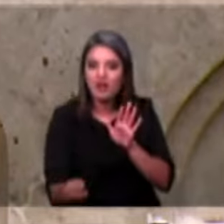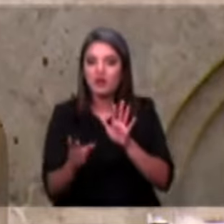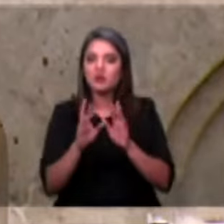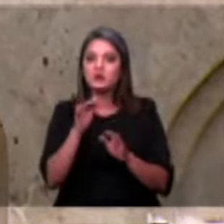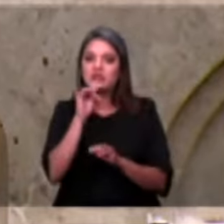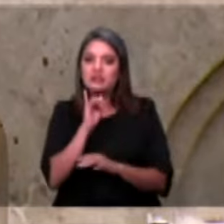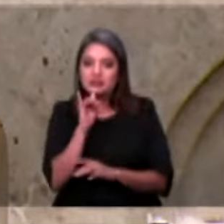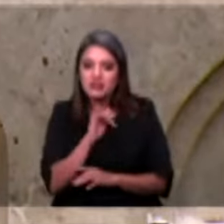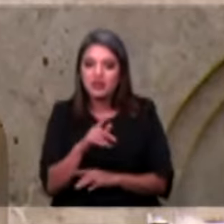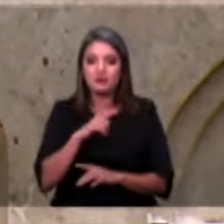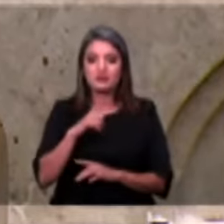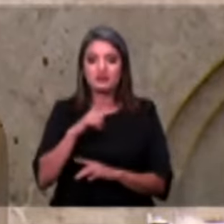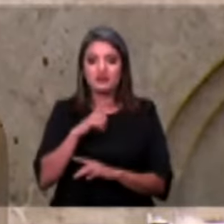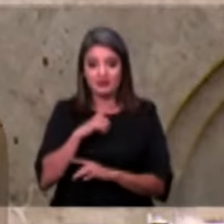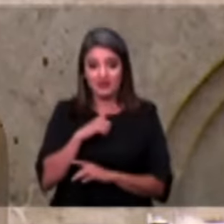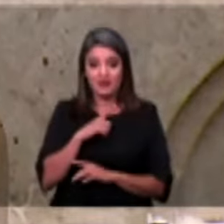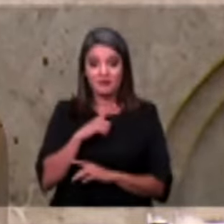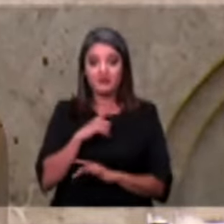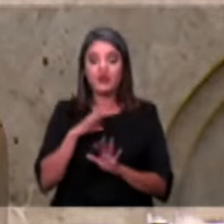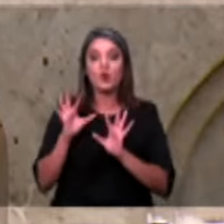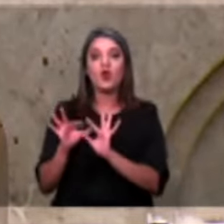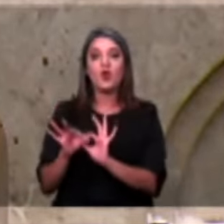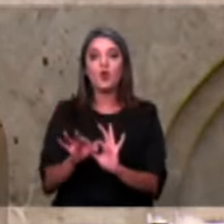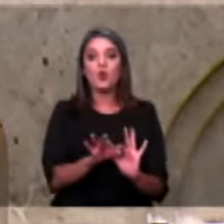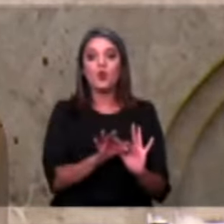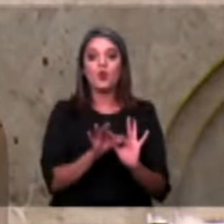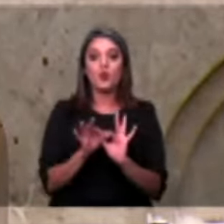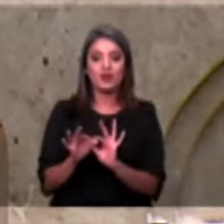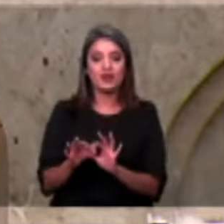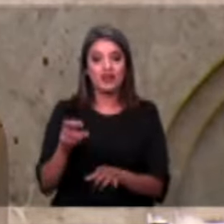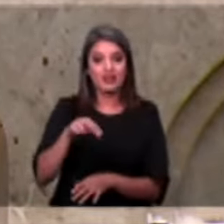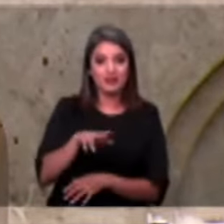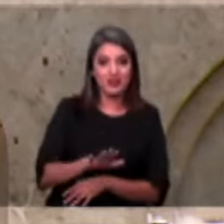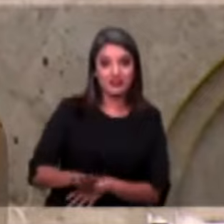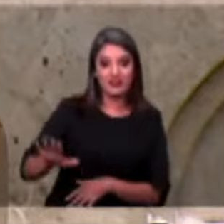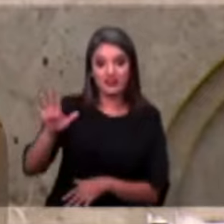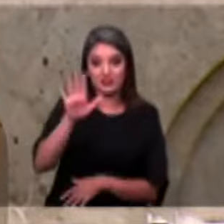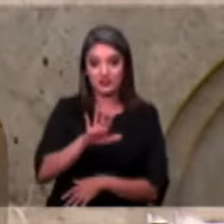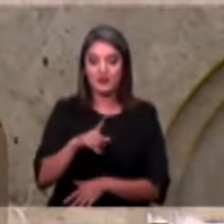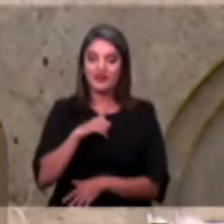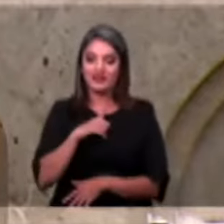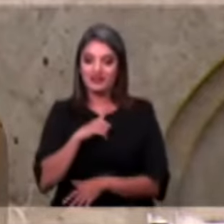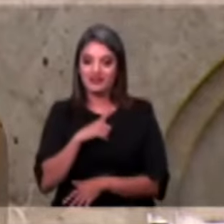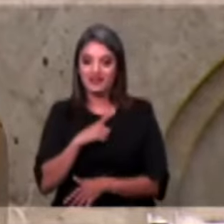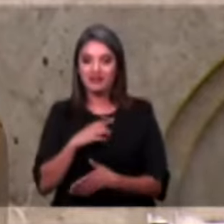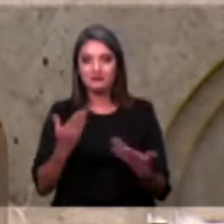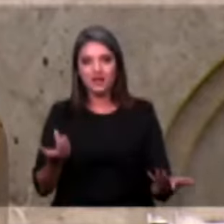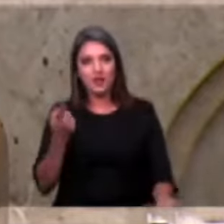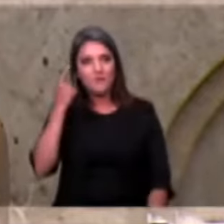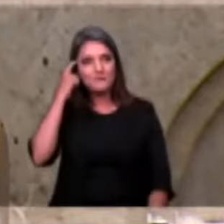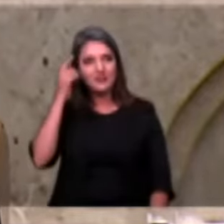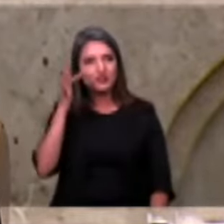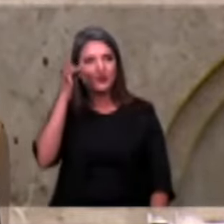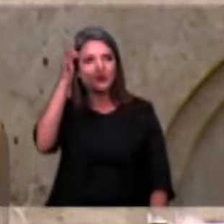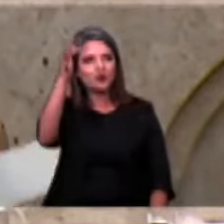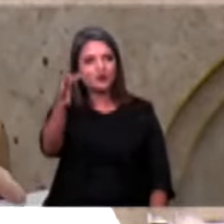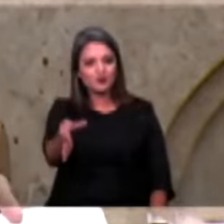alcançam, e a unidade nacional sedimentada, e olho para o futuro com